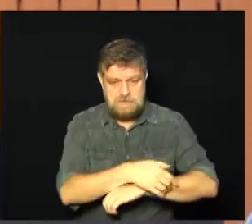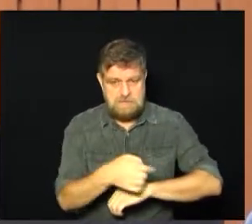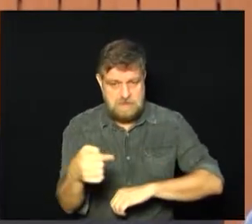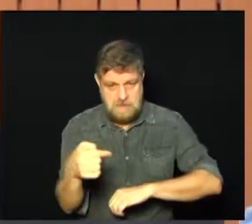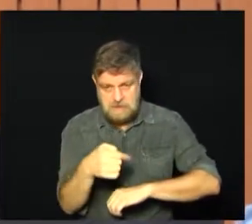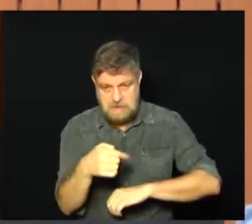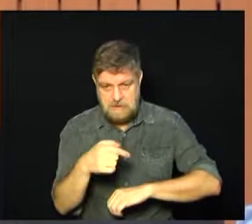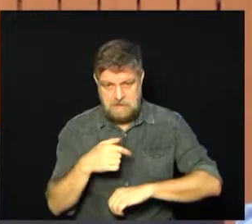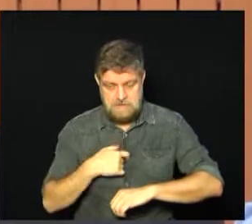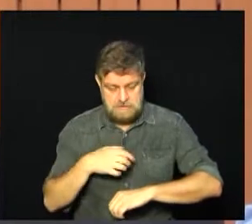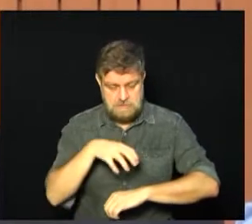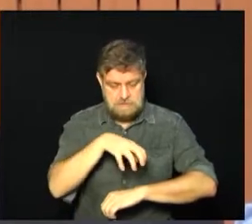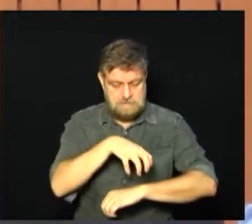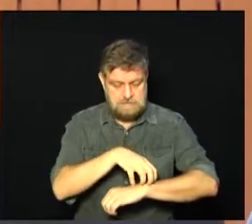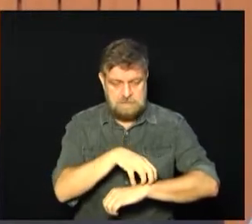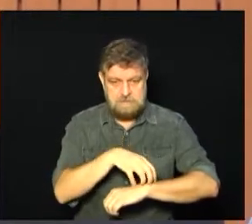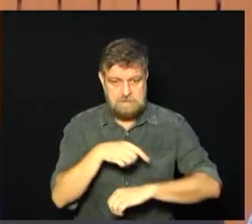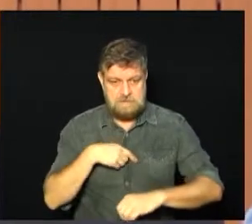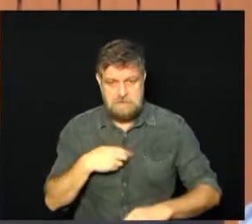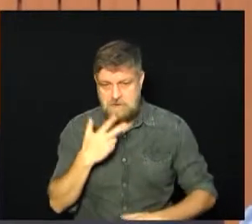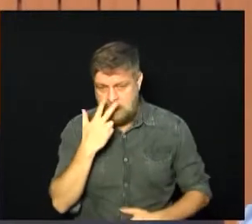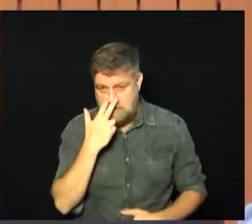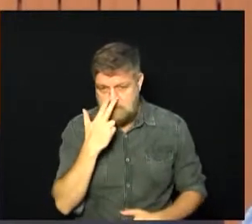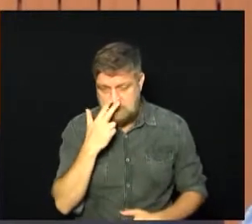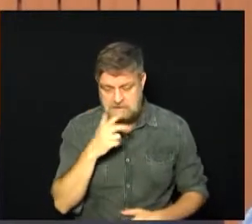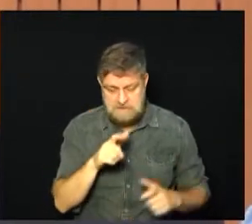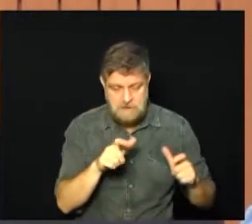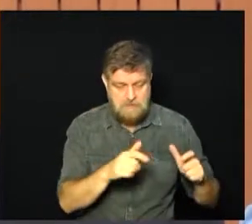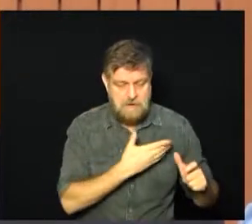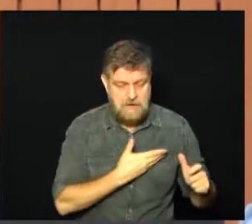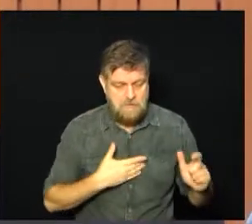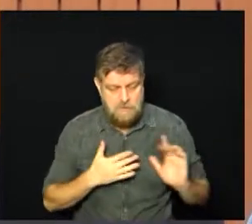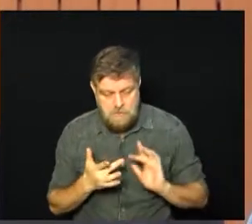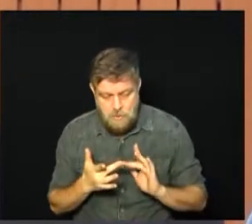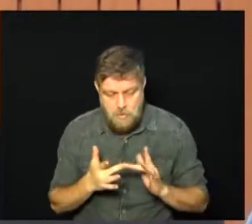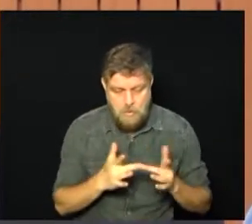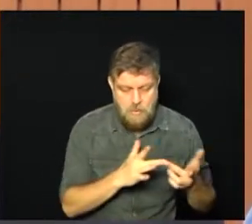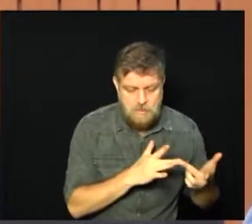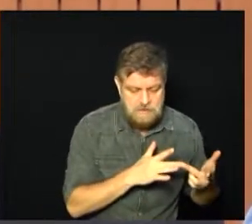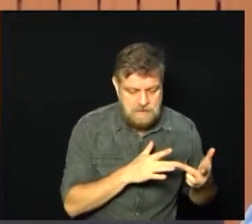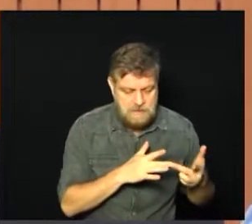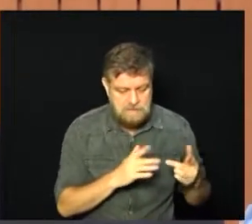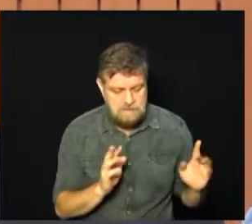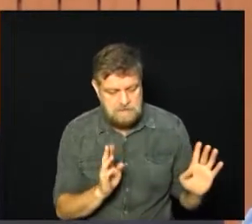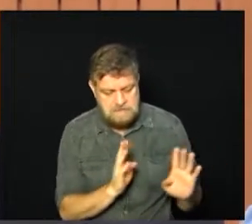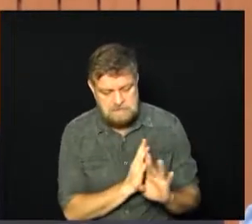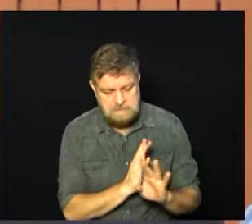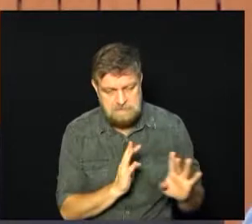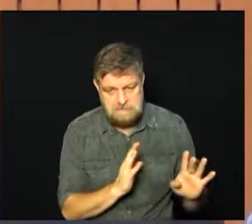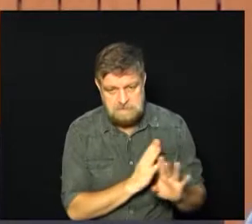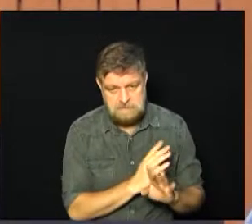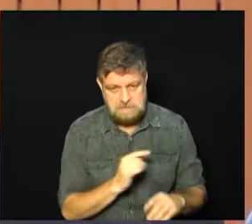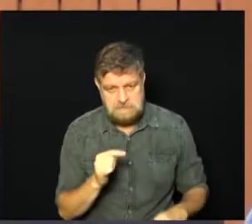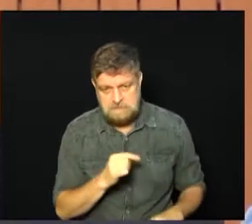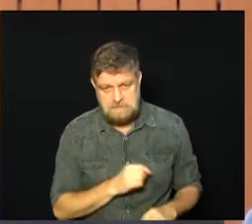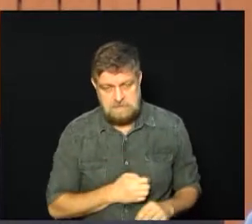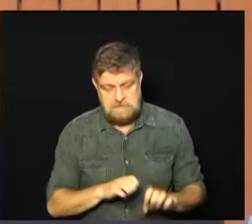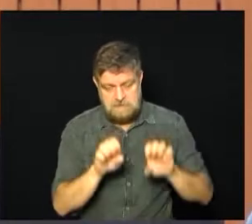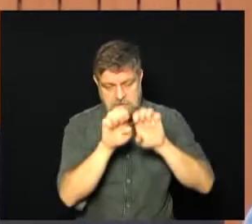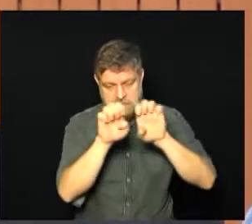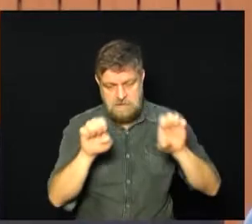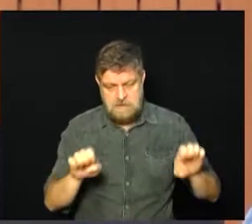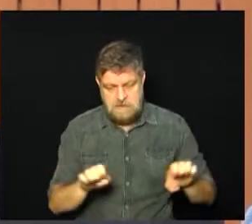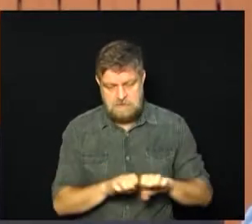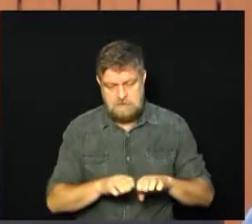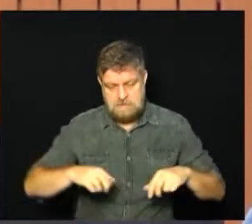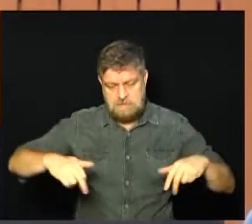ela se torna um prolongamento, né, desses espaços de vivência. Então, essa rede, né, estrutura de circulação para o